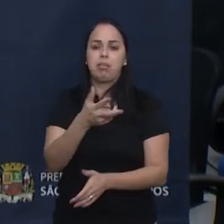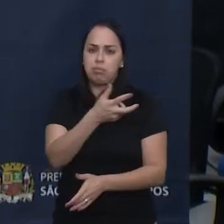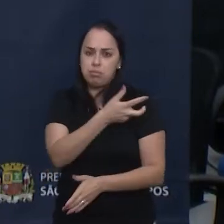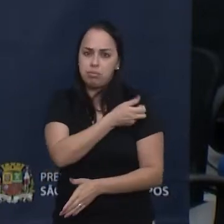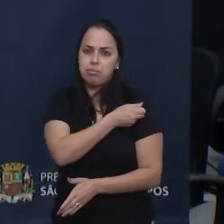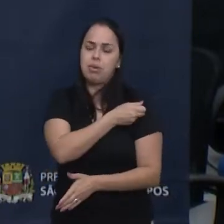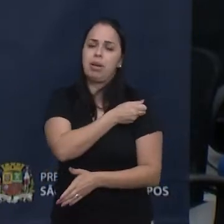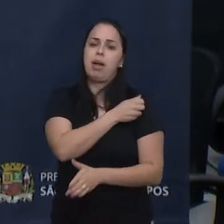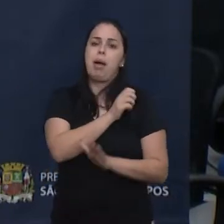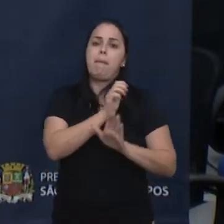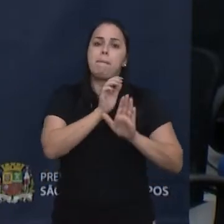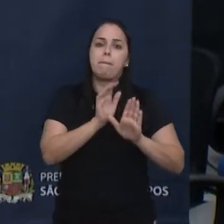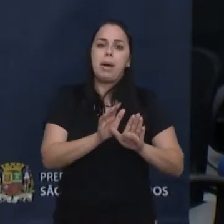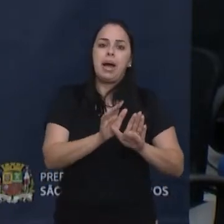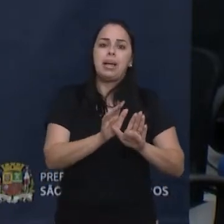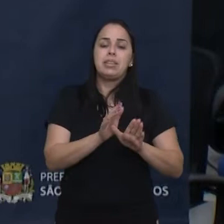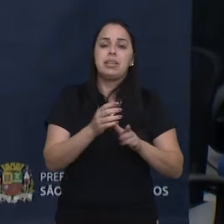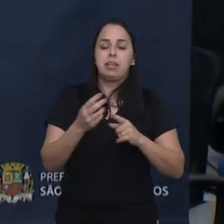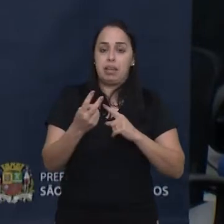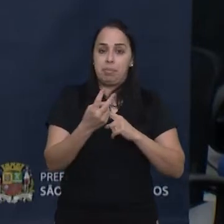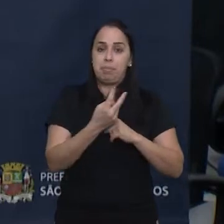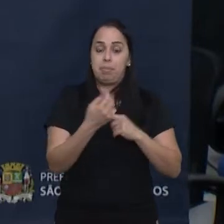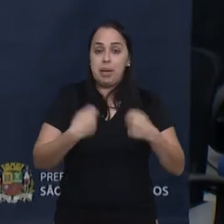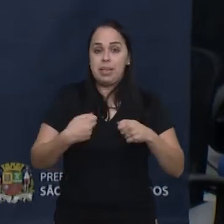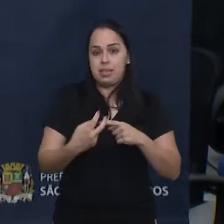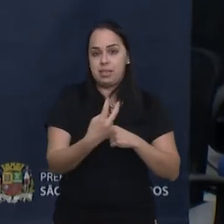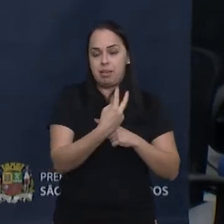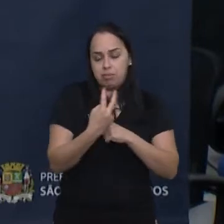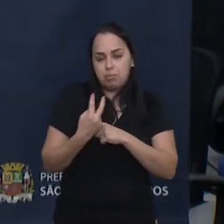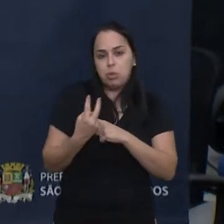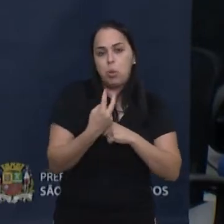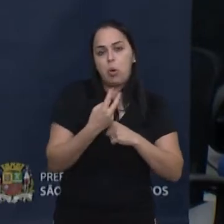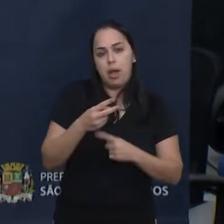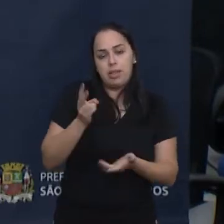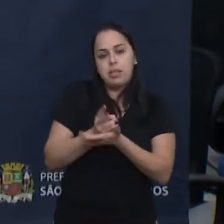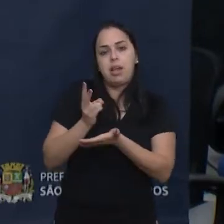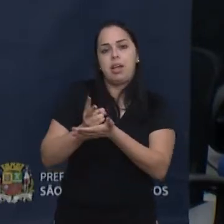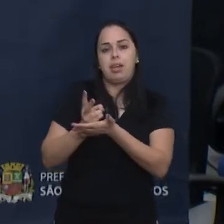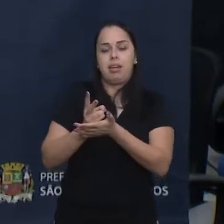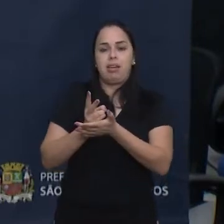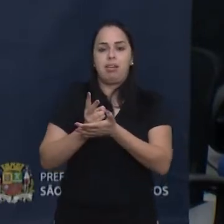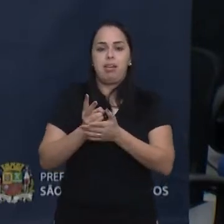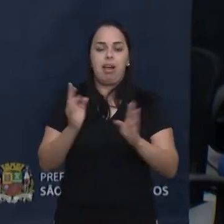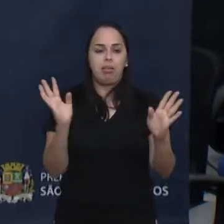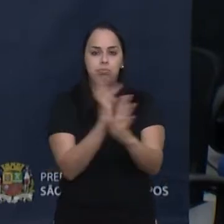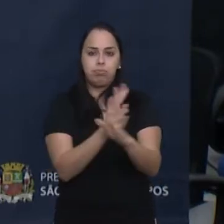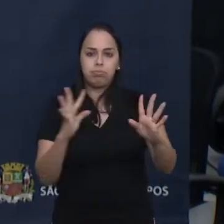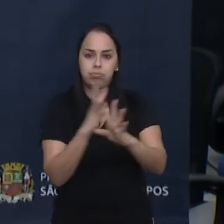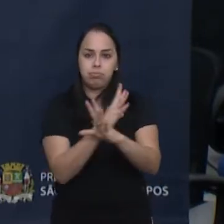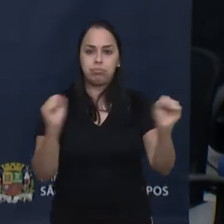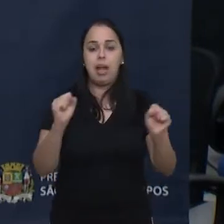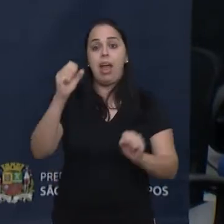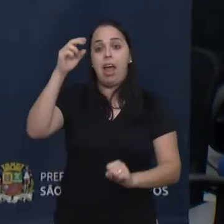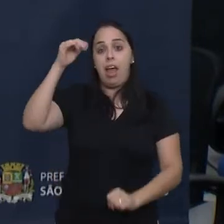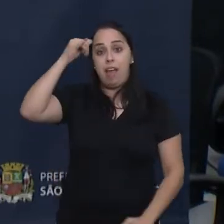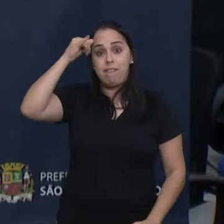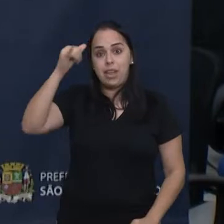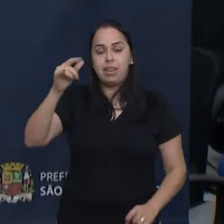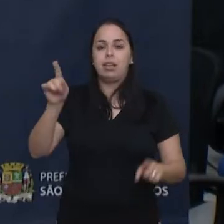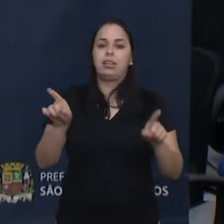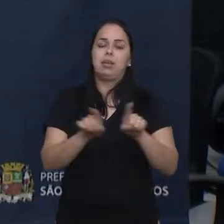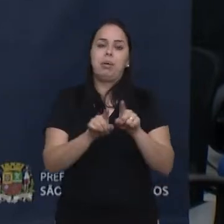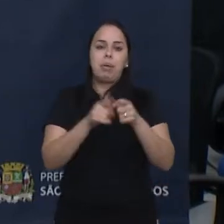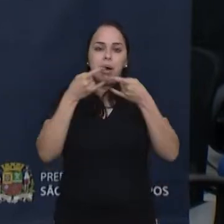em dia, mas a gente nunca pode se descuidar de outros fatores. Então, continuar evitando aglomeração, continuar com o uso